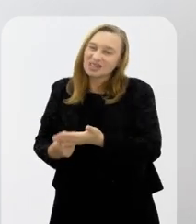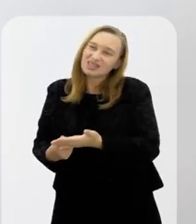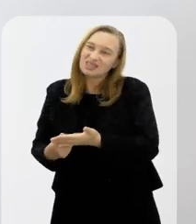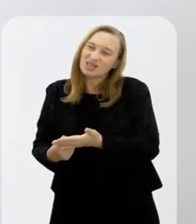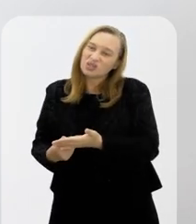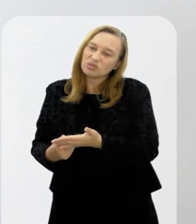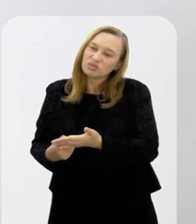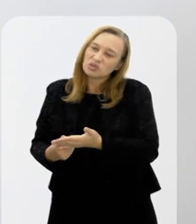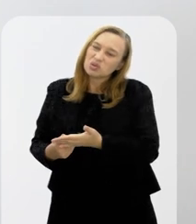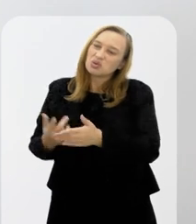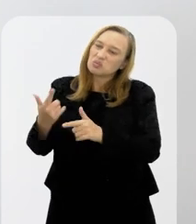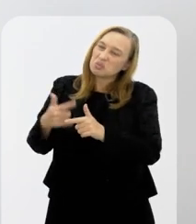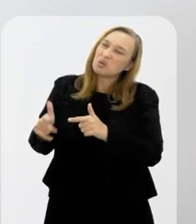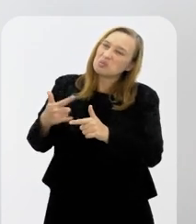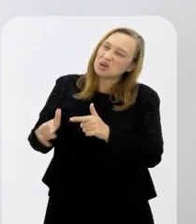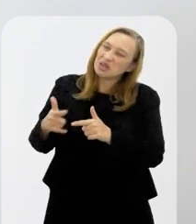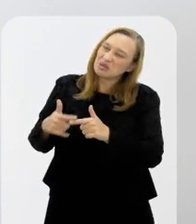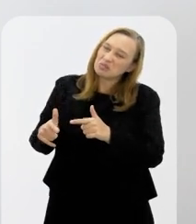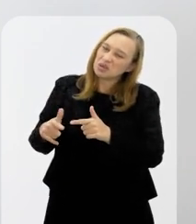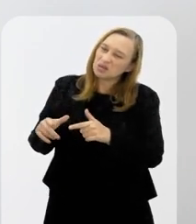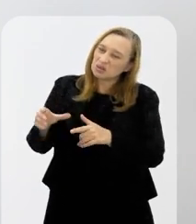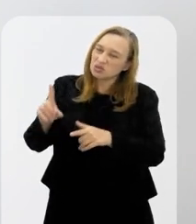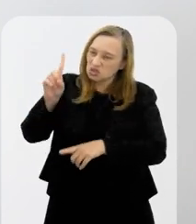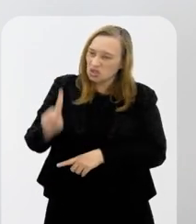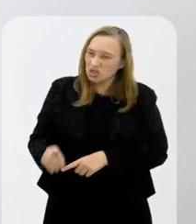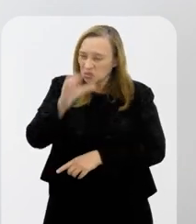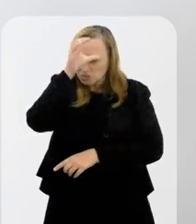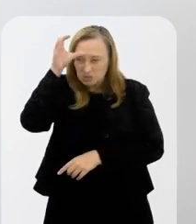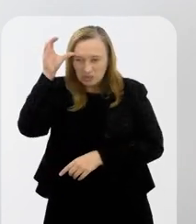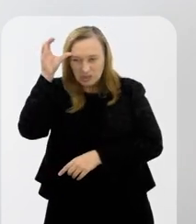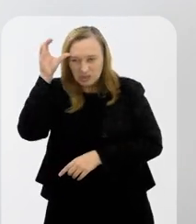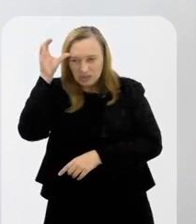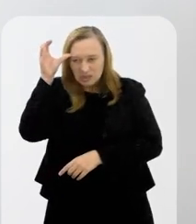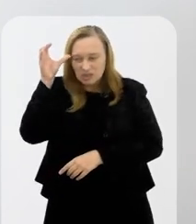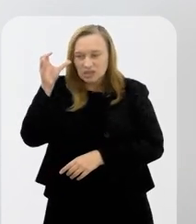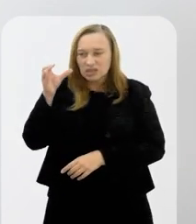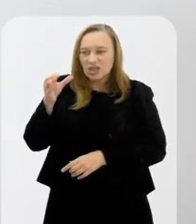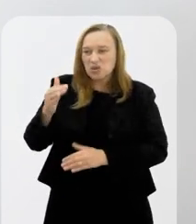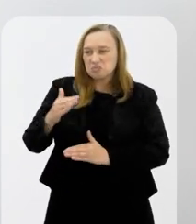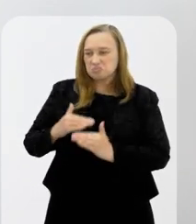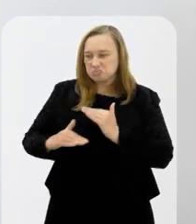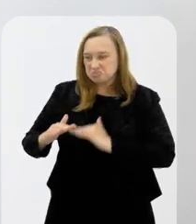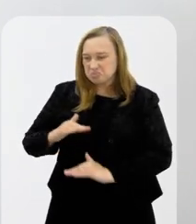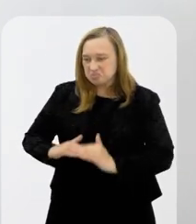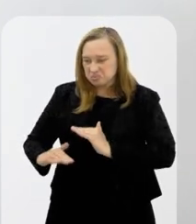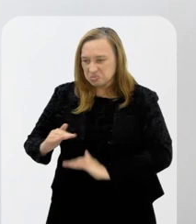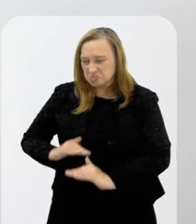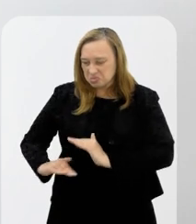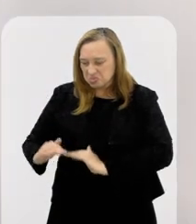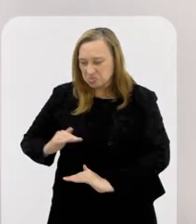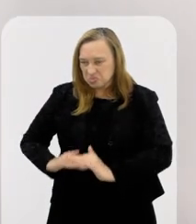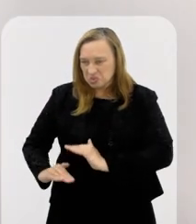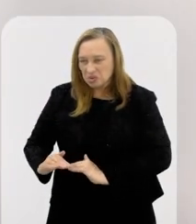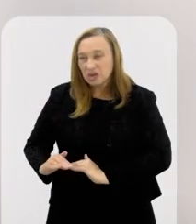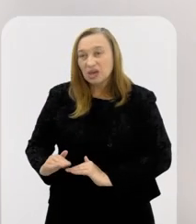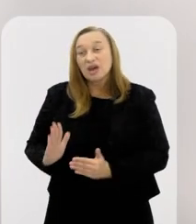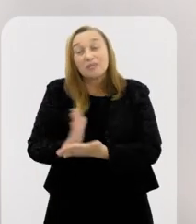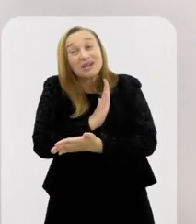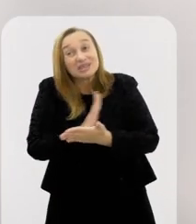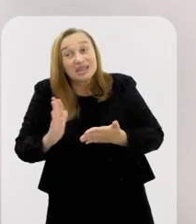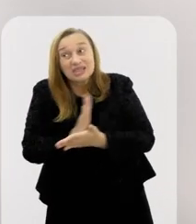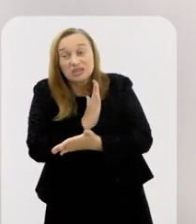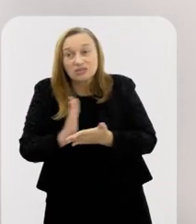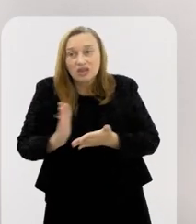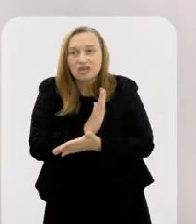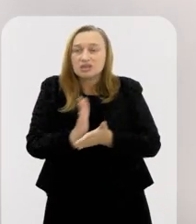tribunais fazem do Direito do Consumidor dá-nos entendimento que é um retrocesso mas no no na maioria das vezes